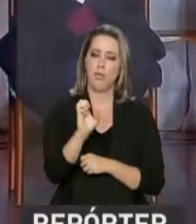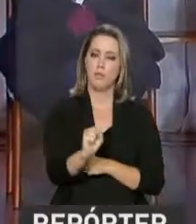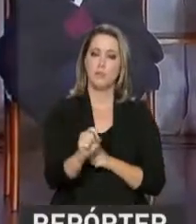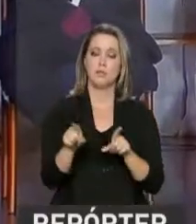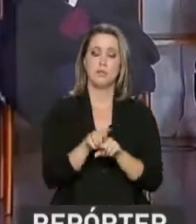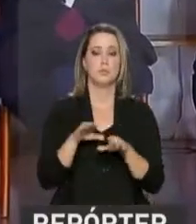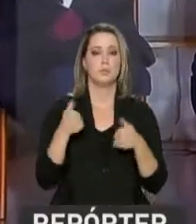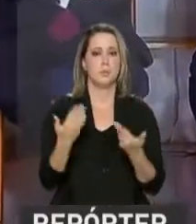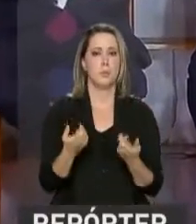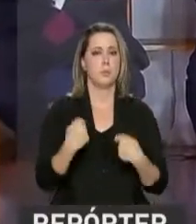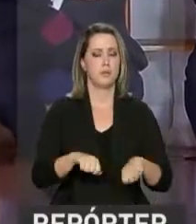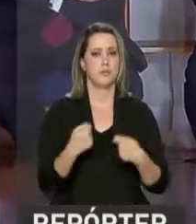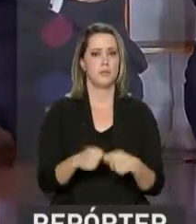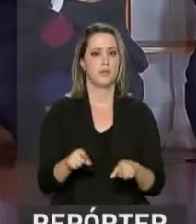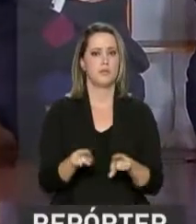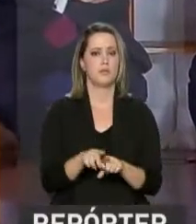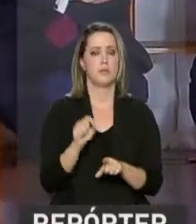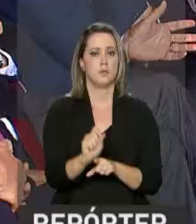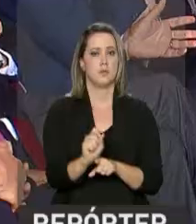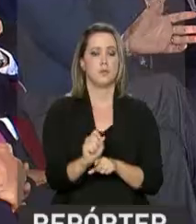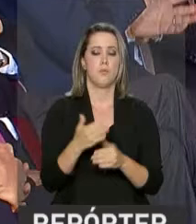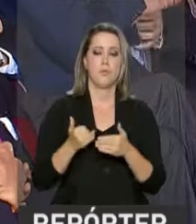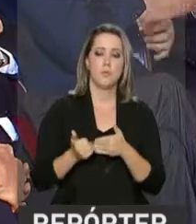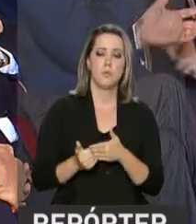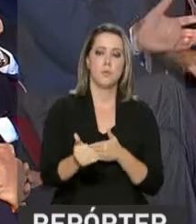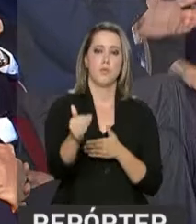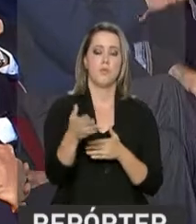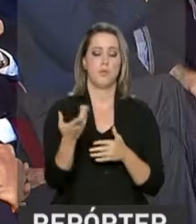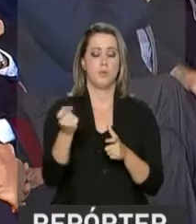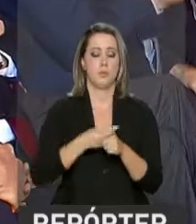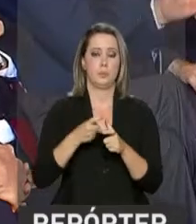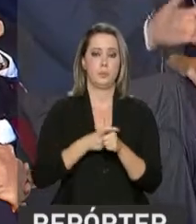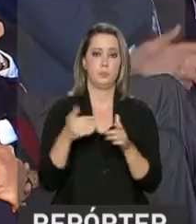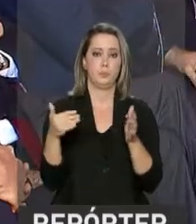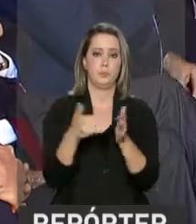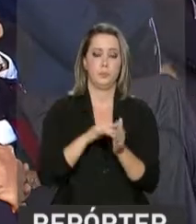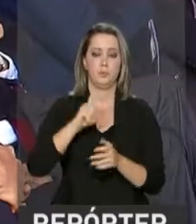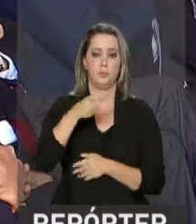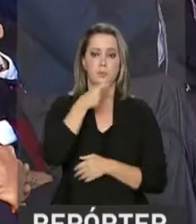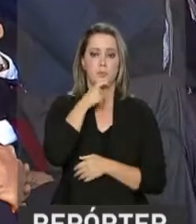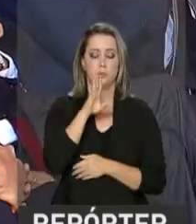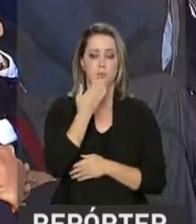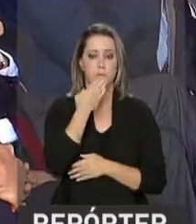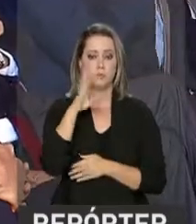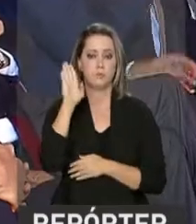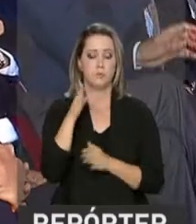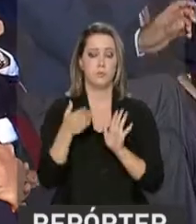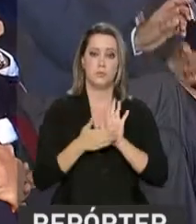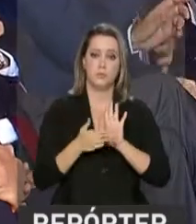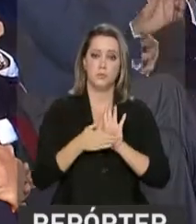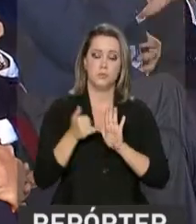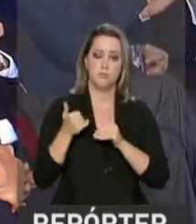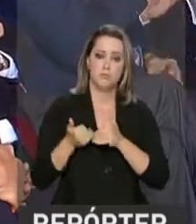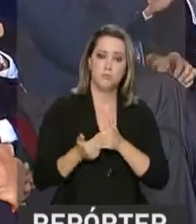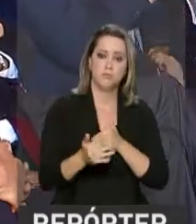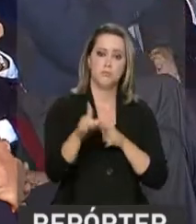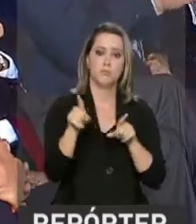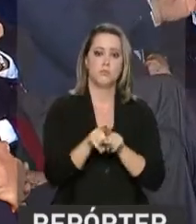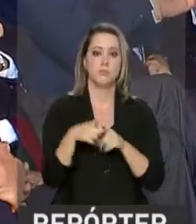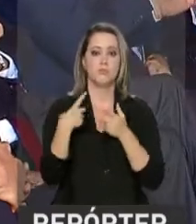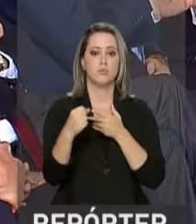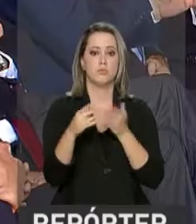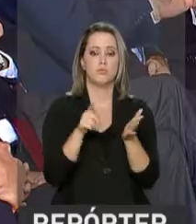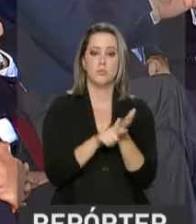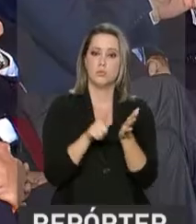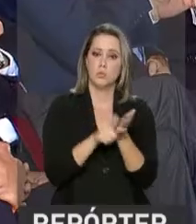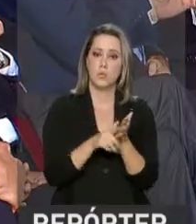banco deve apresentar os critérios para o alongamento dos adeptos até julho com a promessa de a proposta efetiva sair do